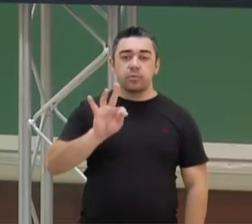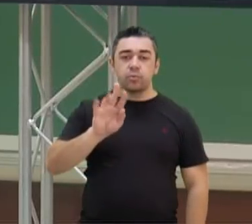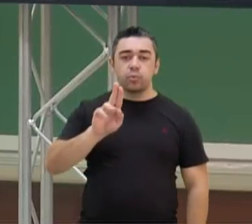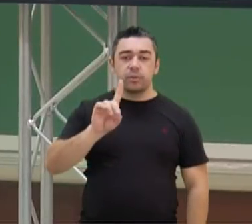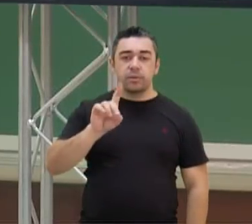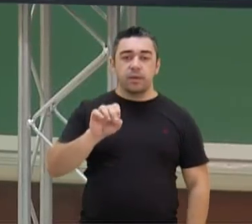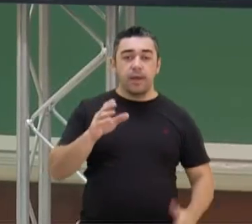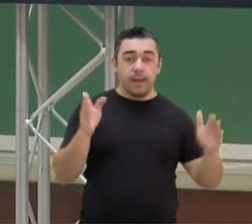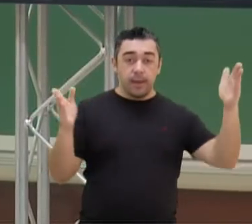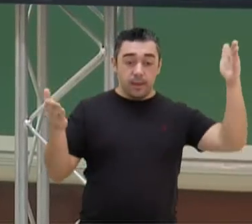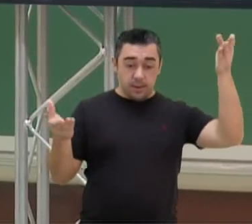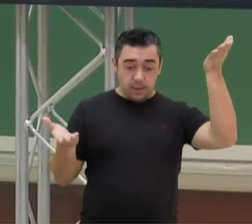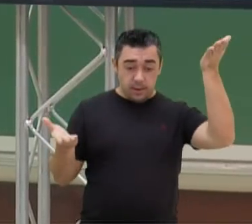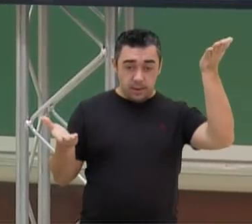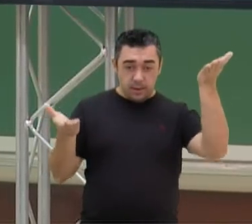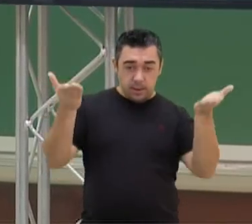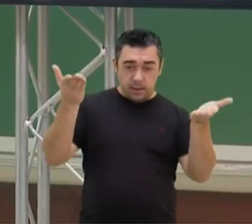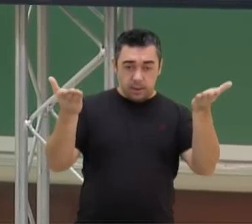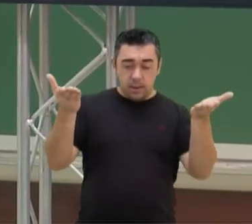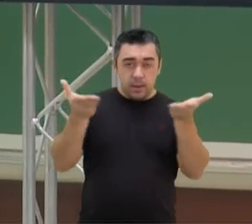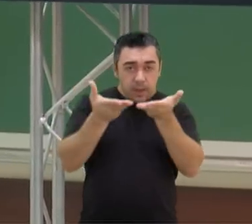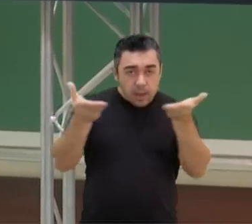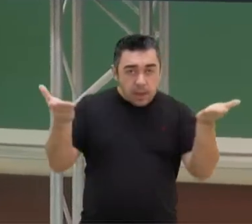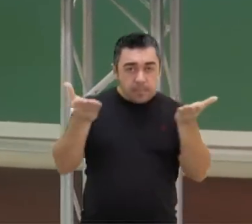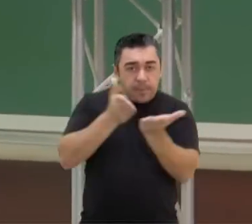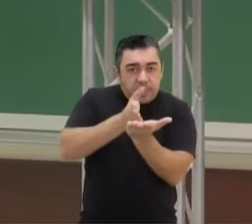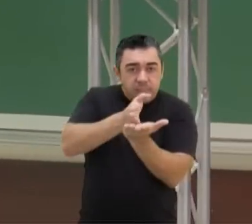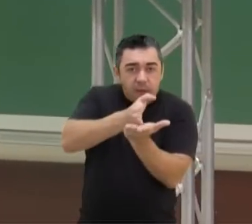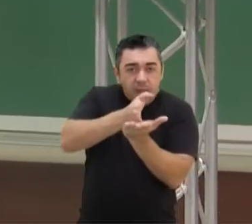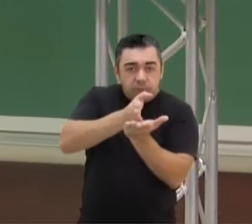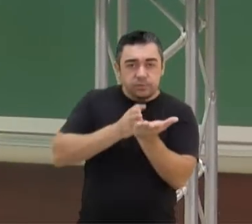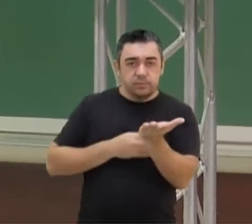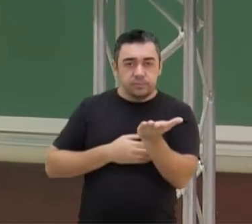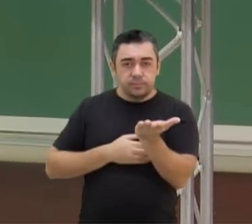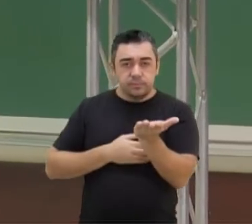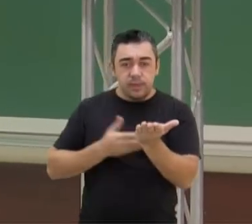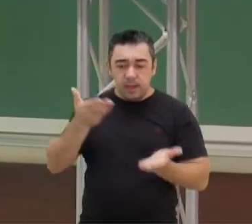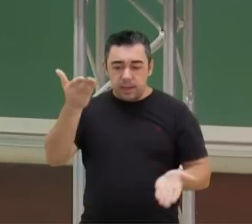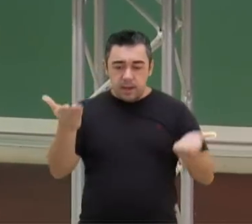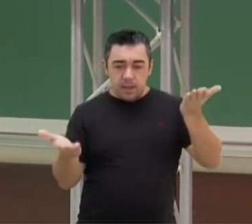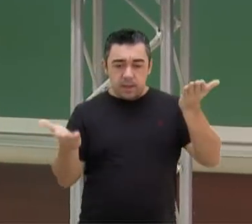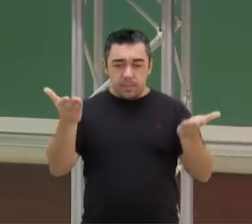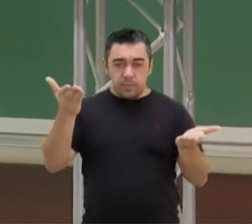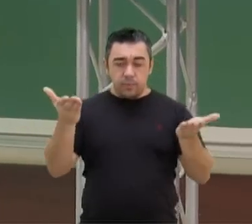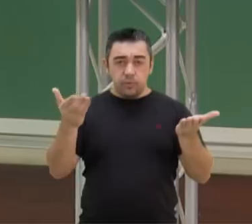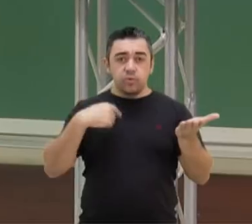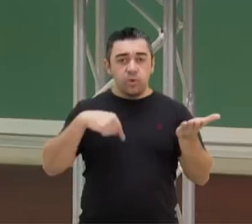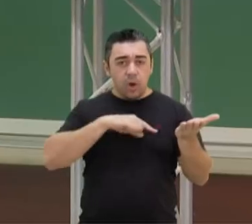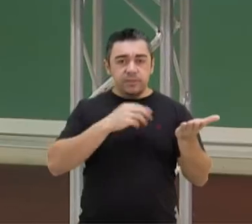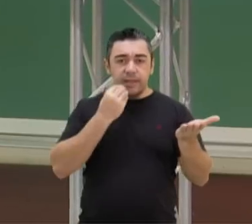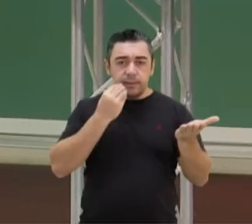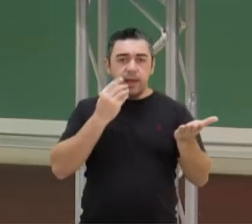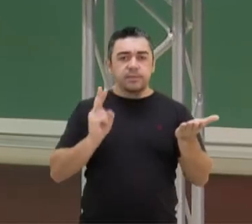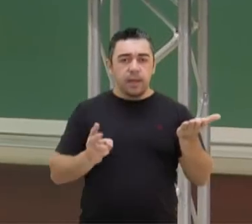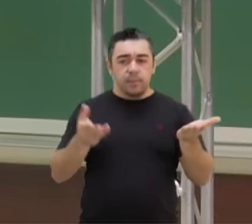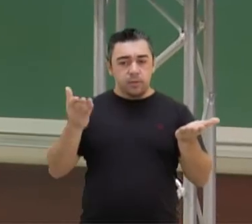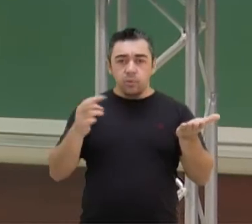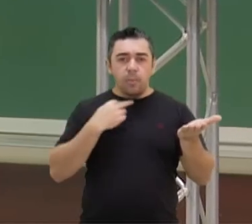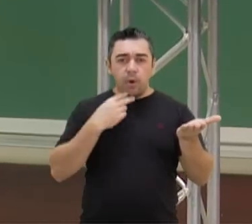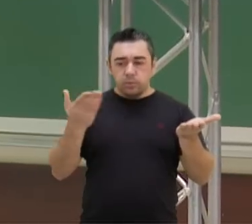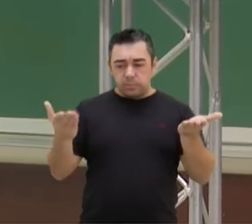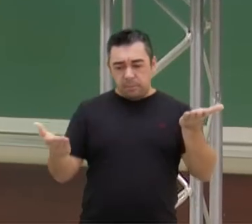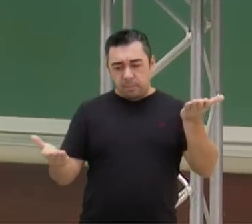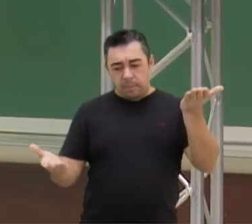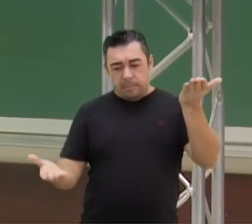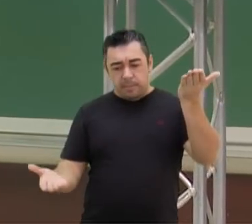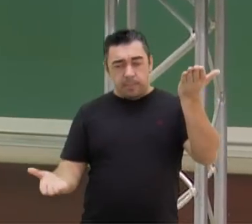termo entre extremos no budismo seria o difícil equilíbrio. Você nunca está no equilíbrio, você tem que Sempre lidar na vida